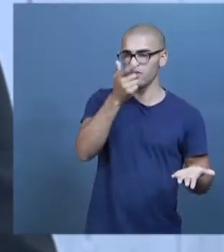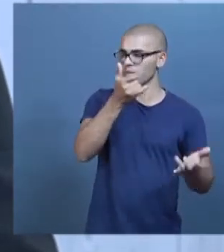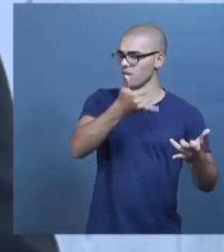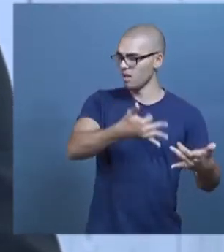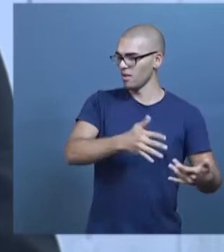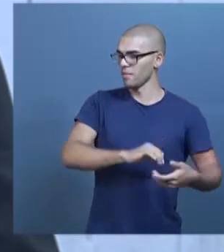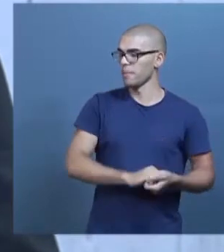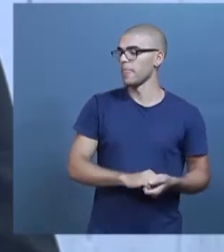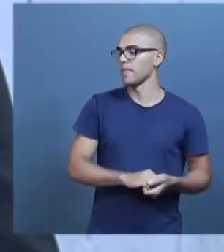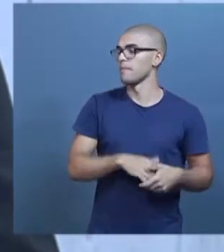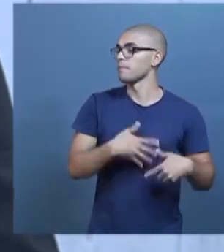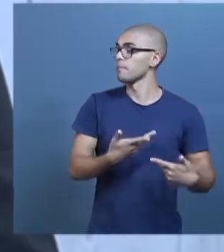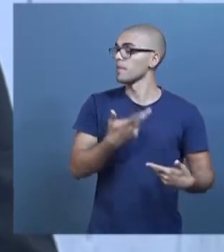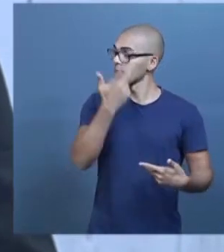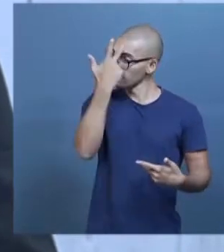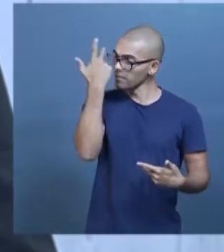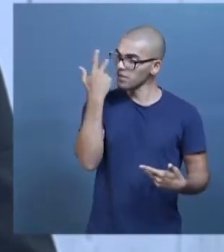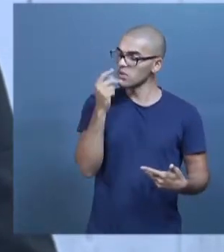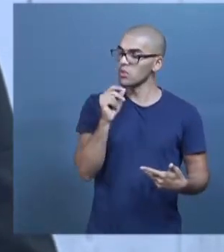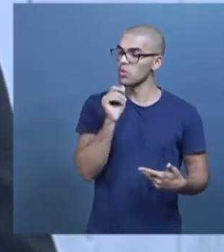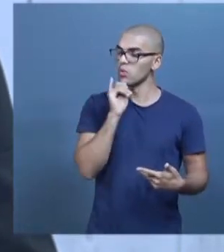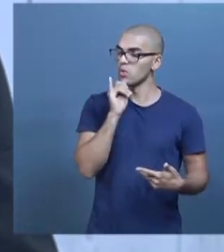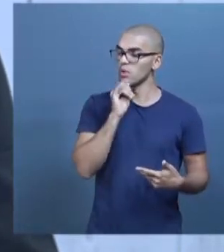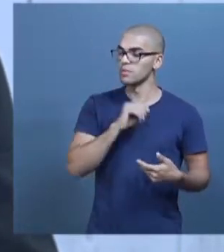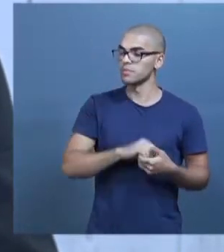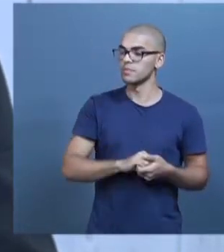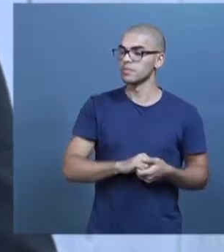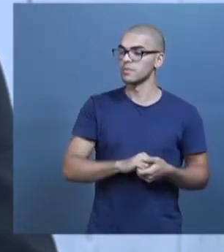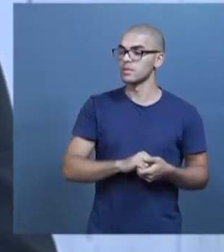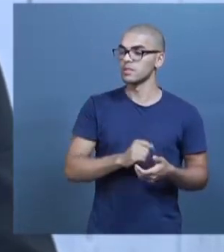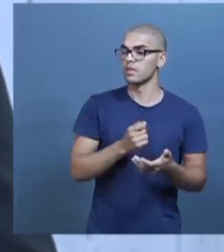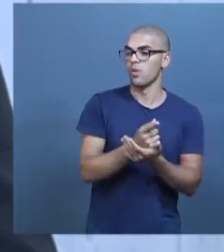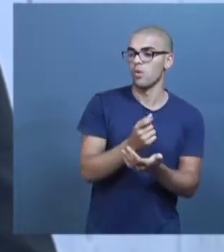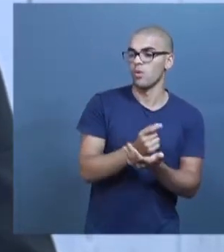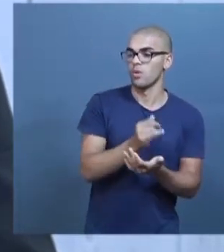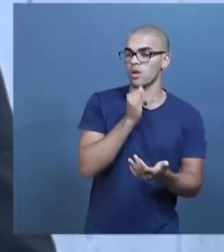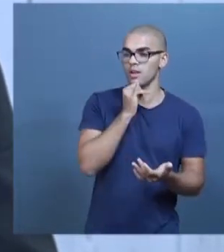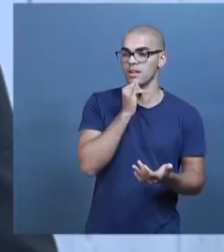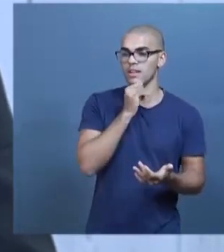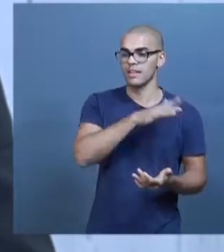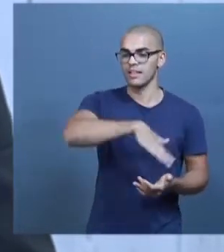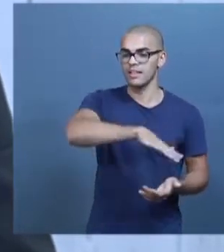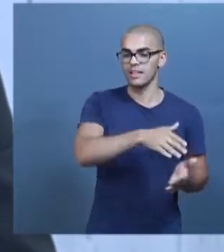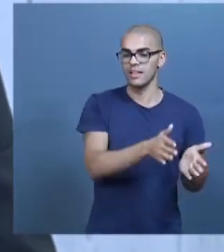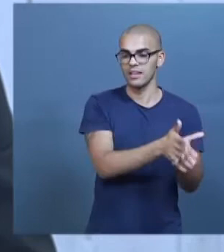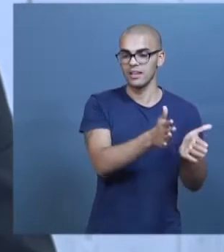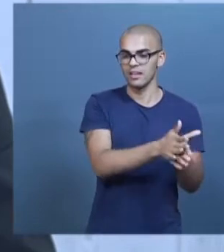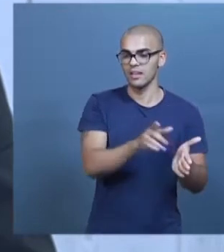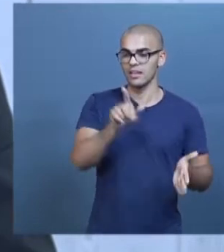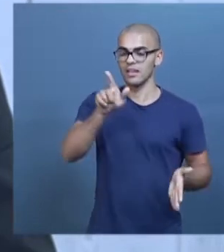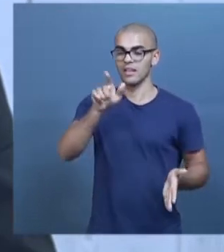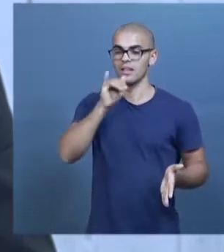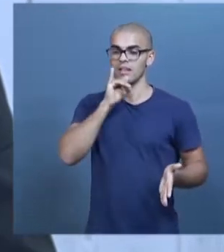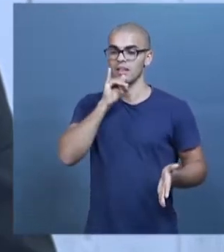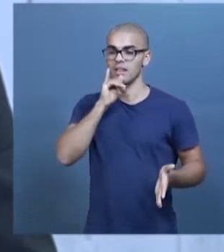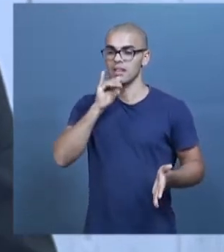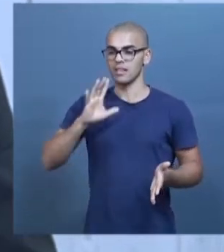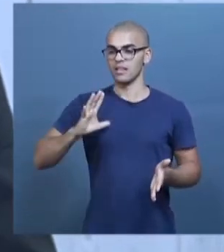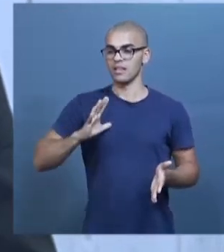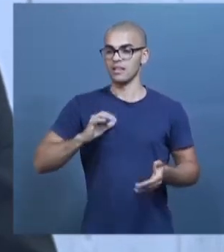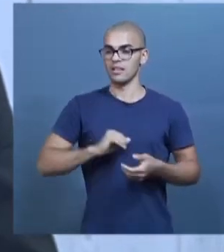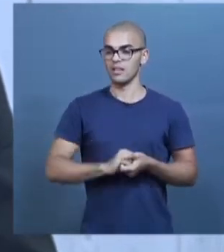consome, a diferença de consumo, de hábito de consumo, entre pobres e ricos, não é tão distinta assim. Por exemplo, todo mundo